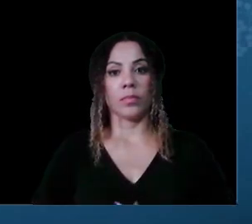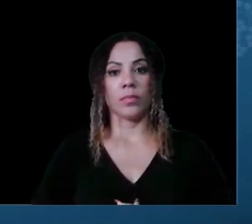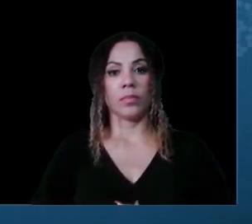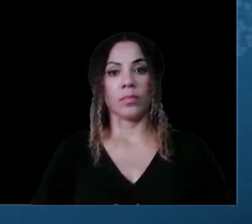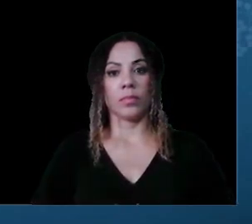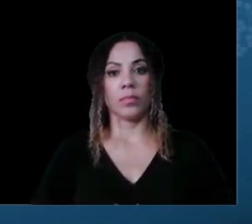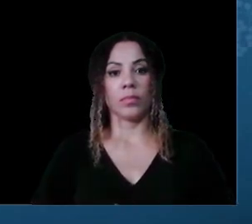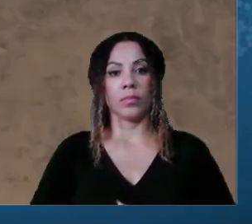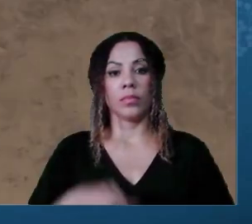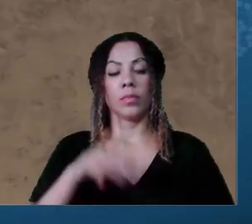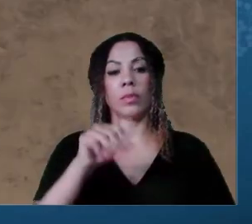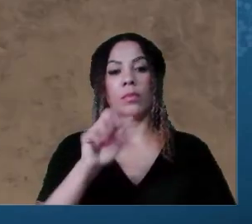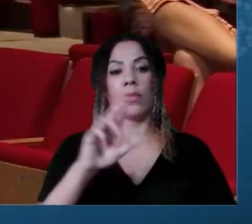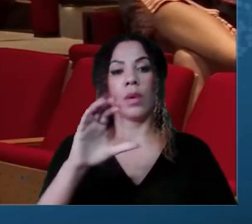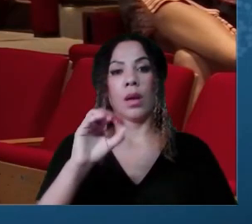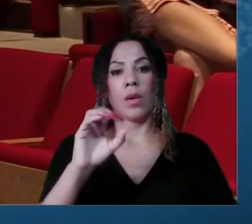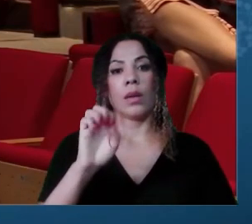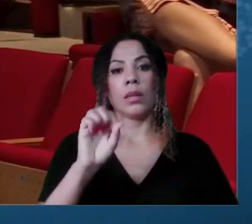Marco Stefano.